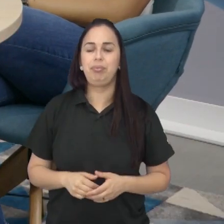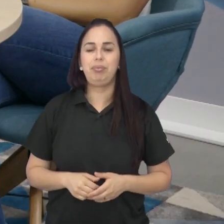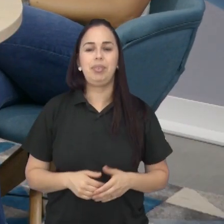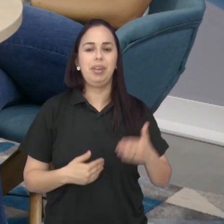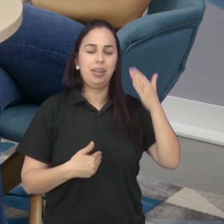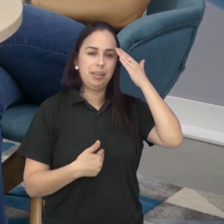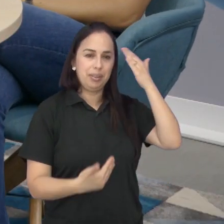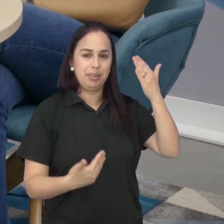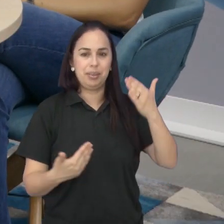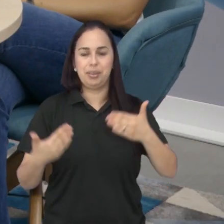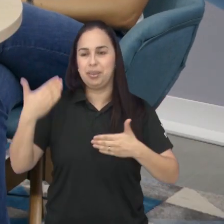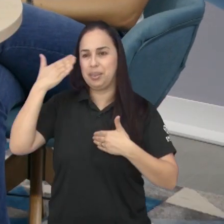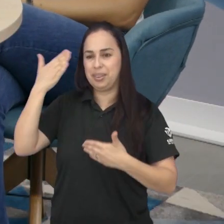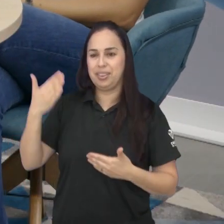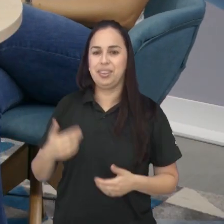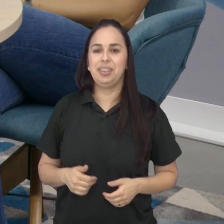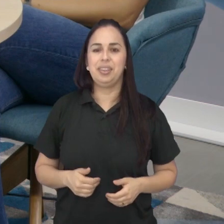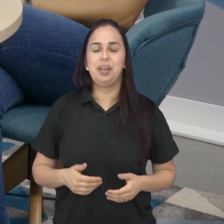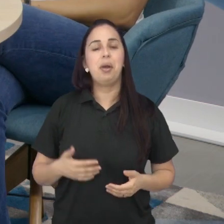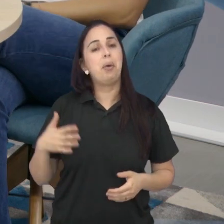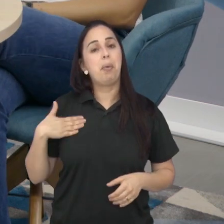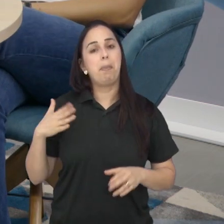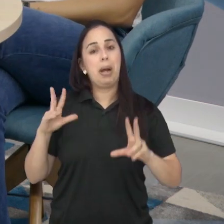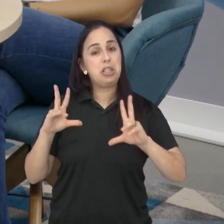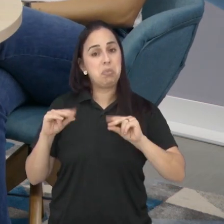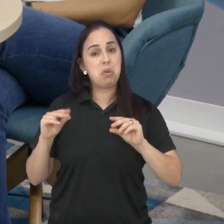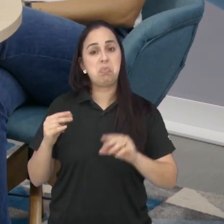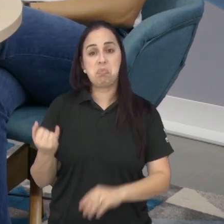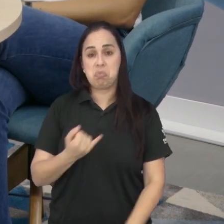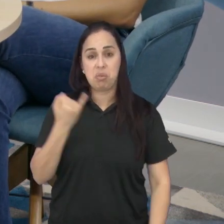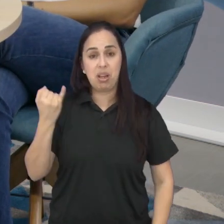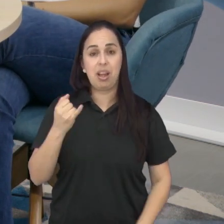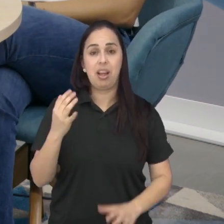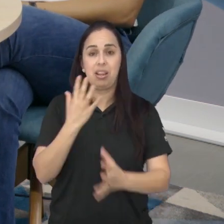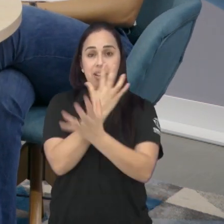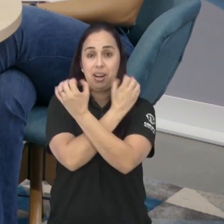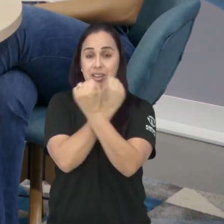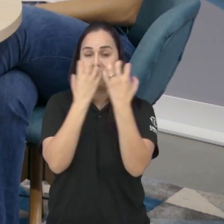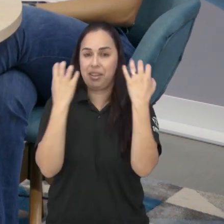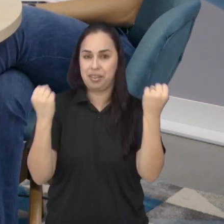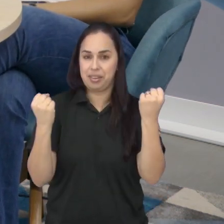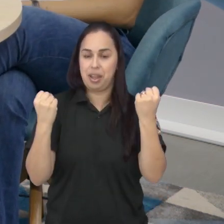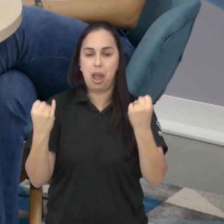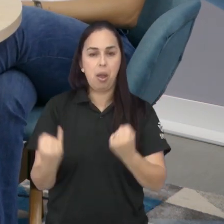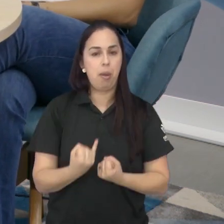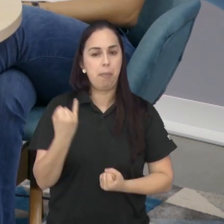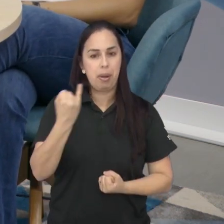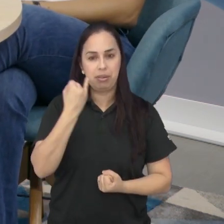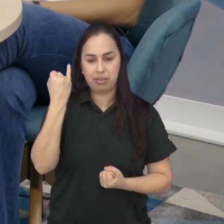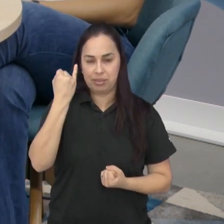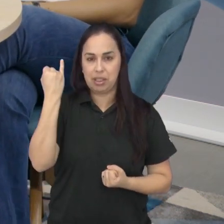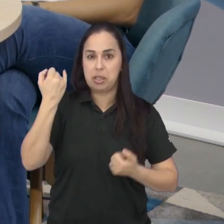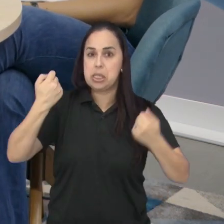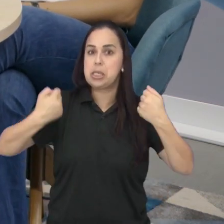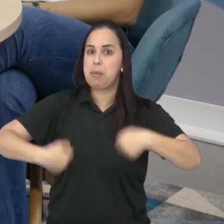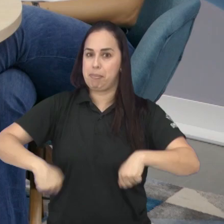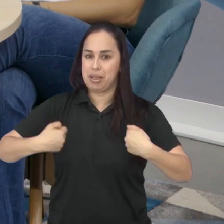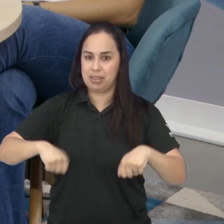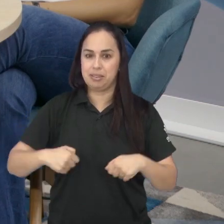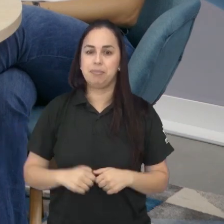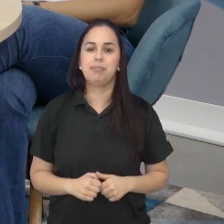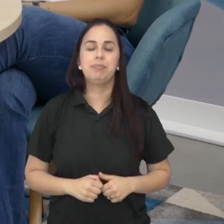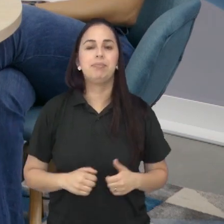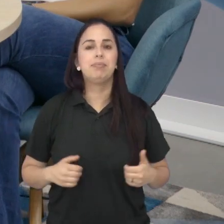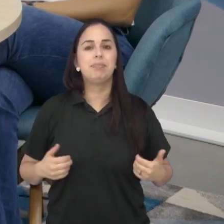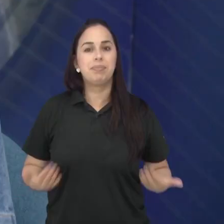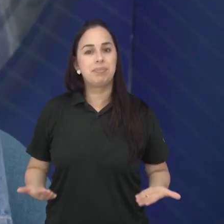Que agradeço Um pela bate-papo bastante partilha. rico, produtivo, né? A sororidade, ela é importante, mais do que isso, extremamente necessária, Com certeza.